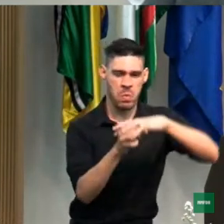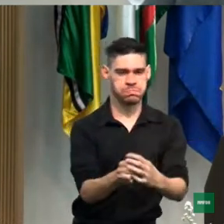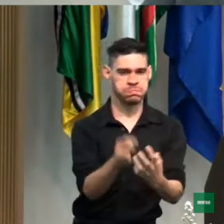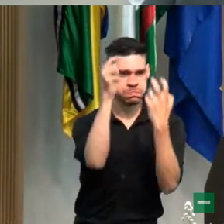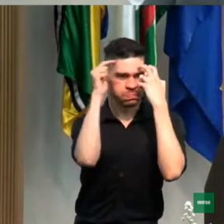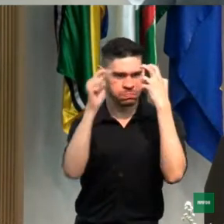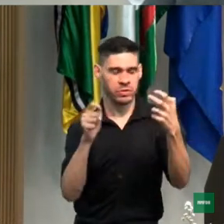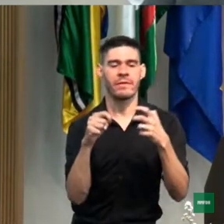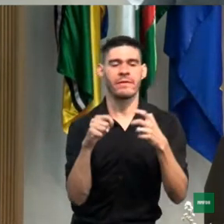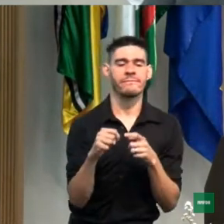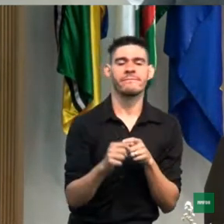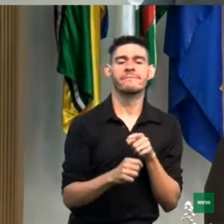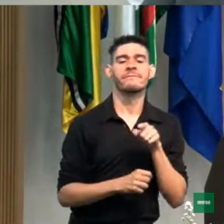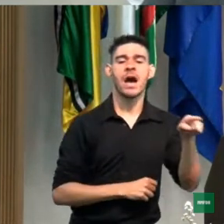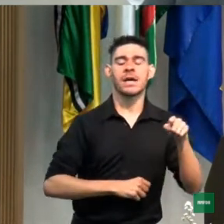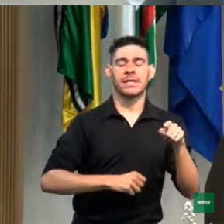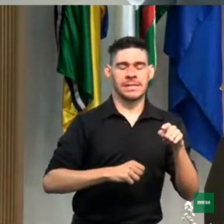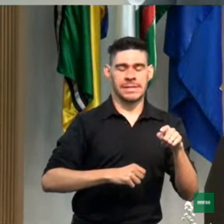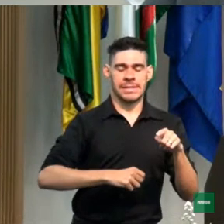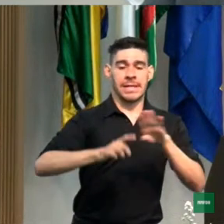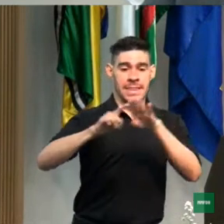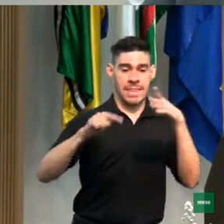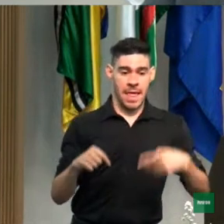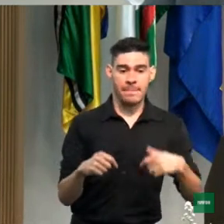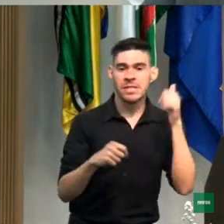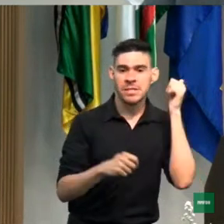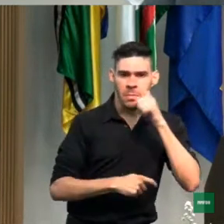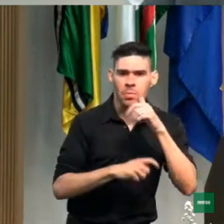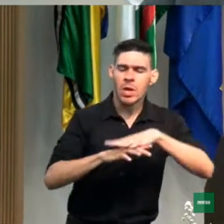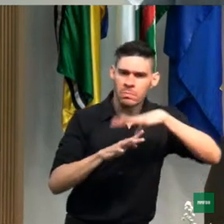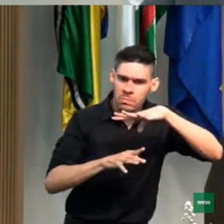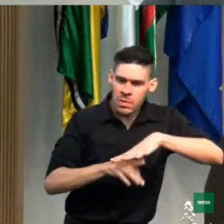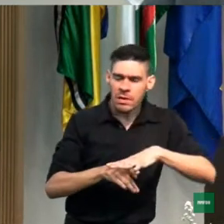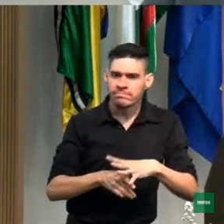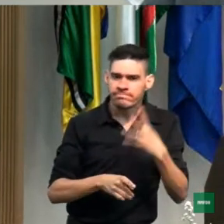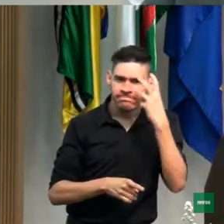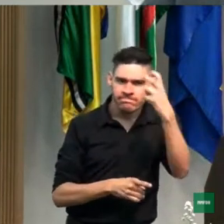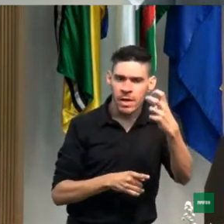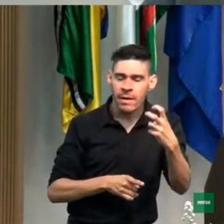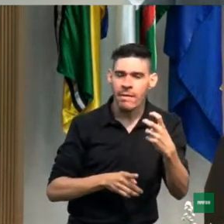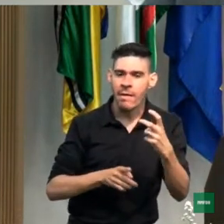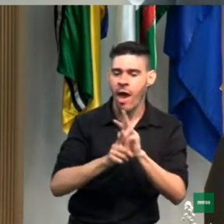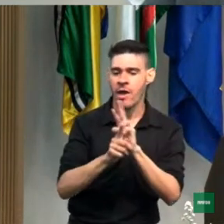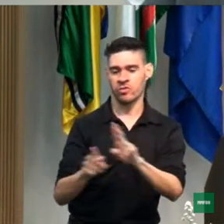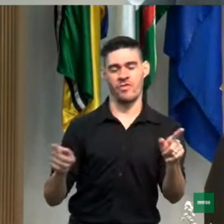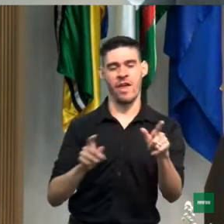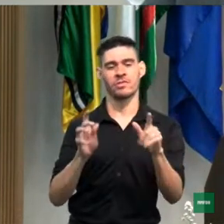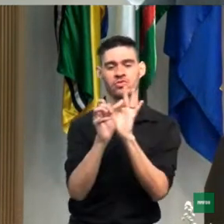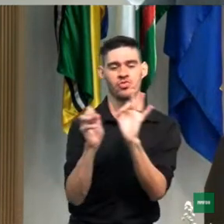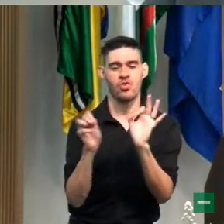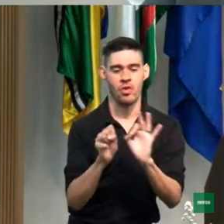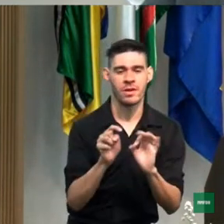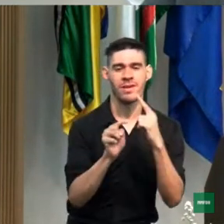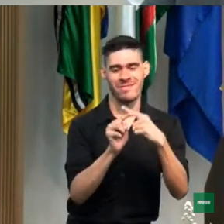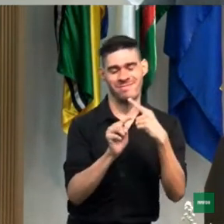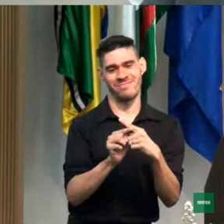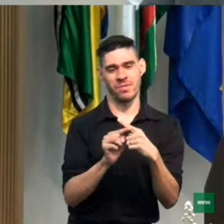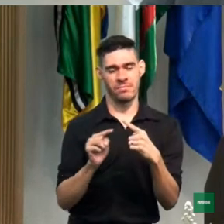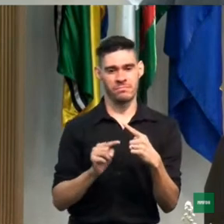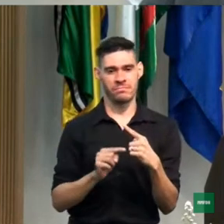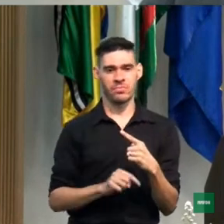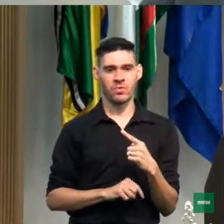grande matemática gênio. É diferente. Porque vocês não conseguem, não, homens. Vocês não dão conta,